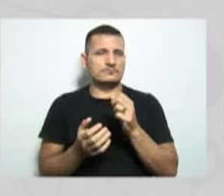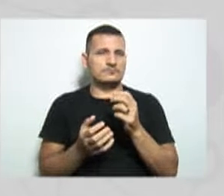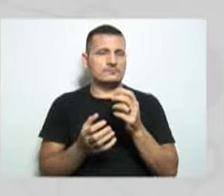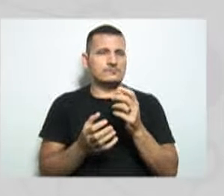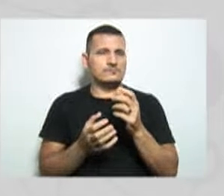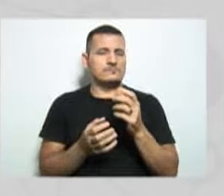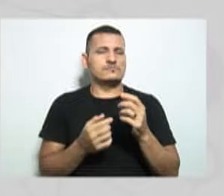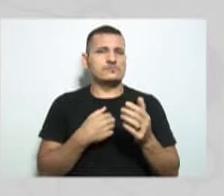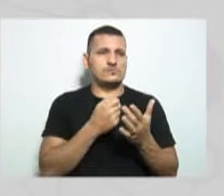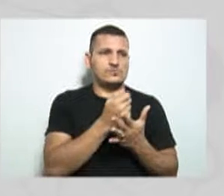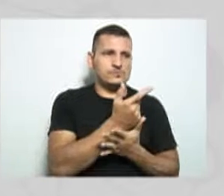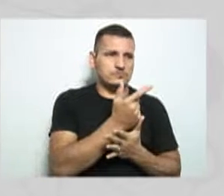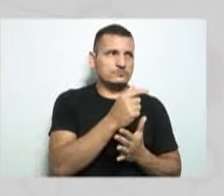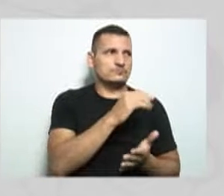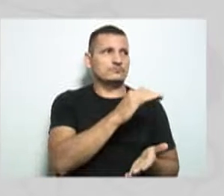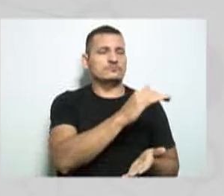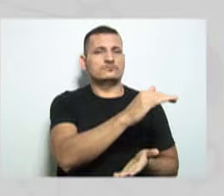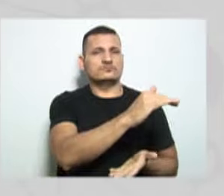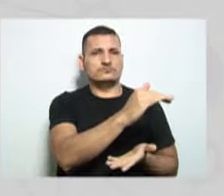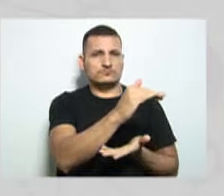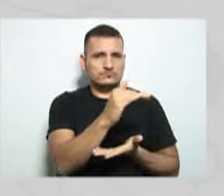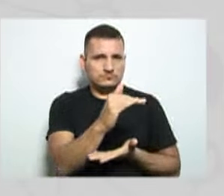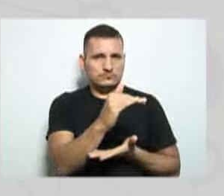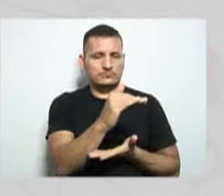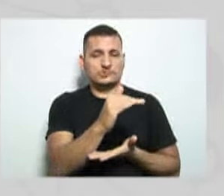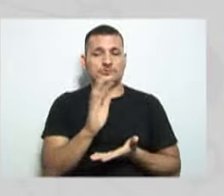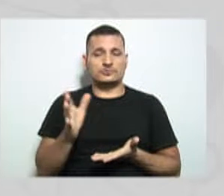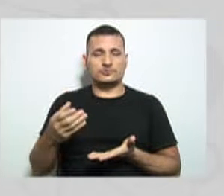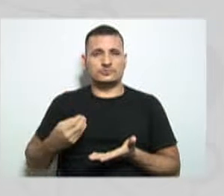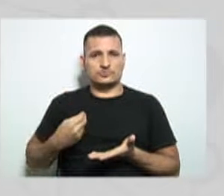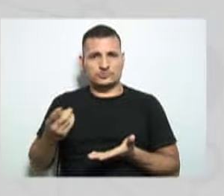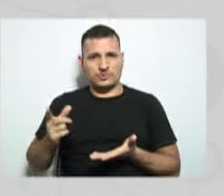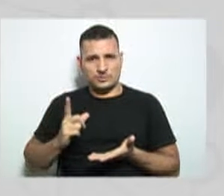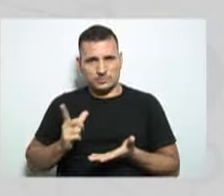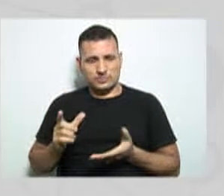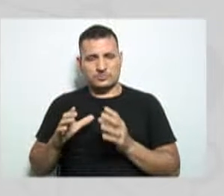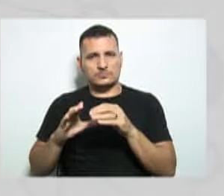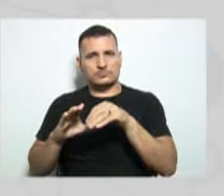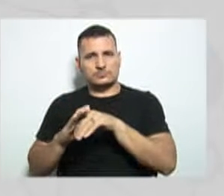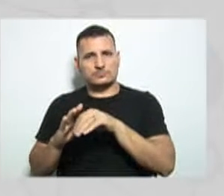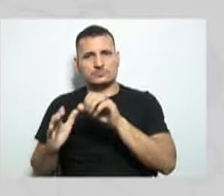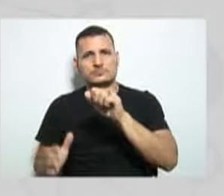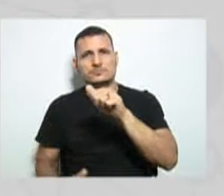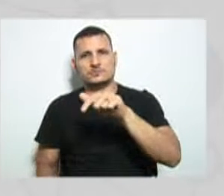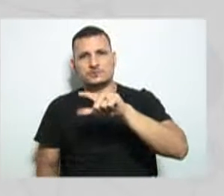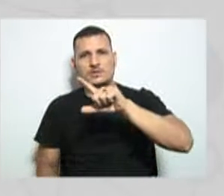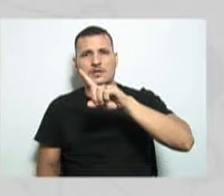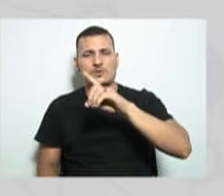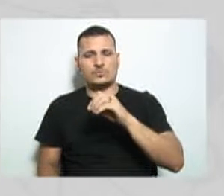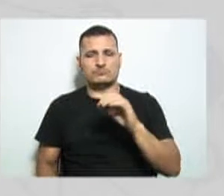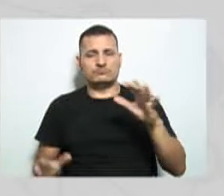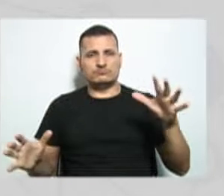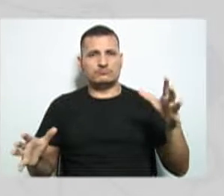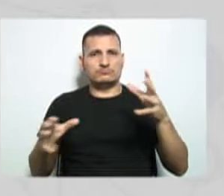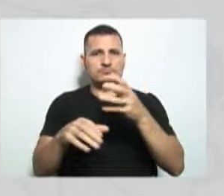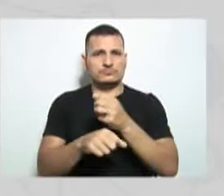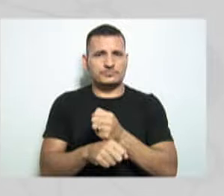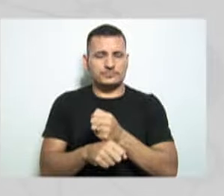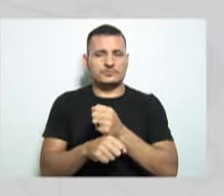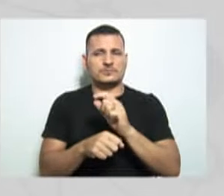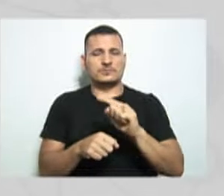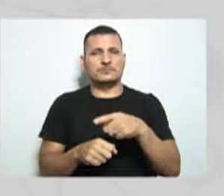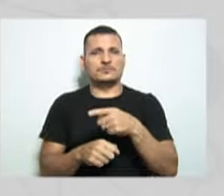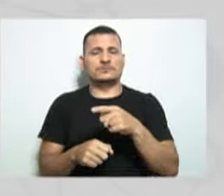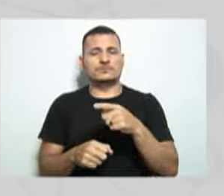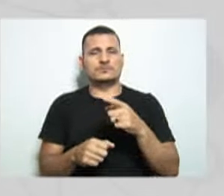que eu comprei mais a quantidade que está no saldo. Depois eu somo o saldo que eu tinha mais o